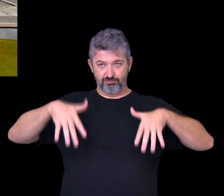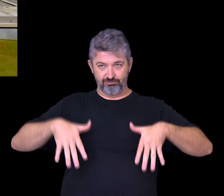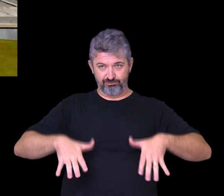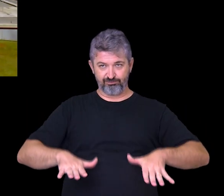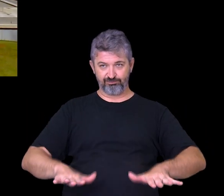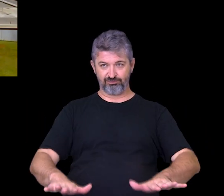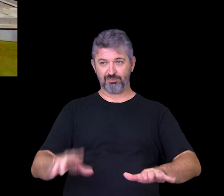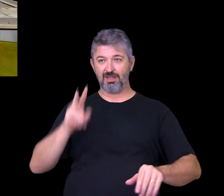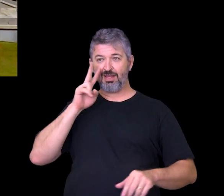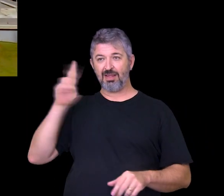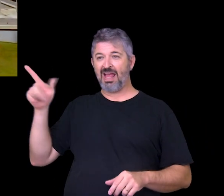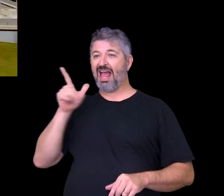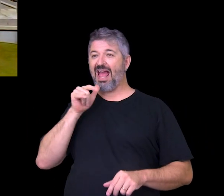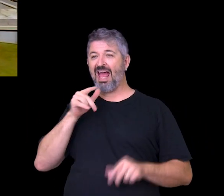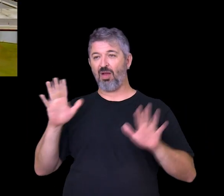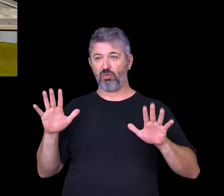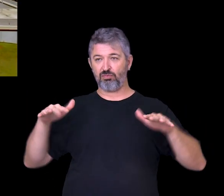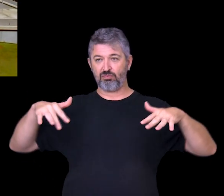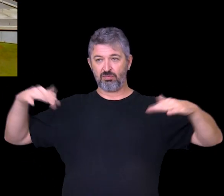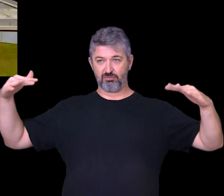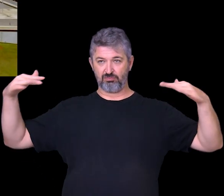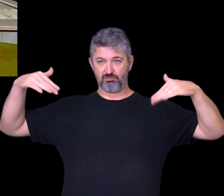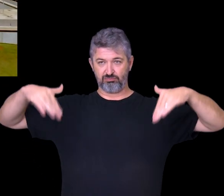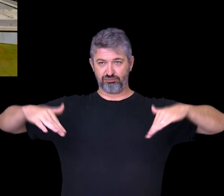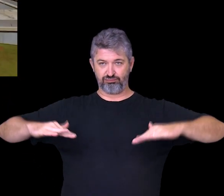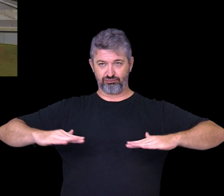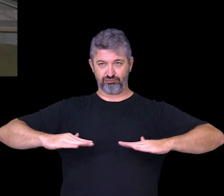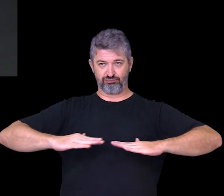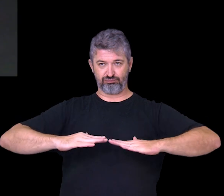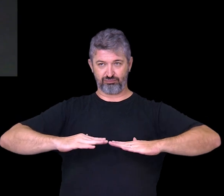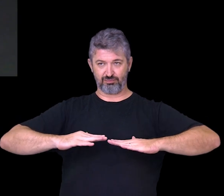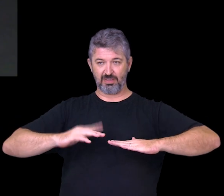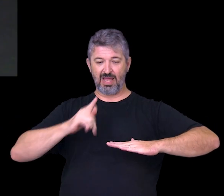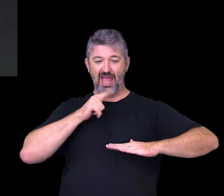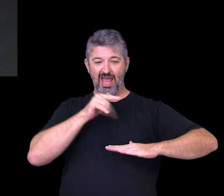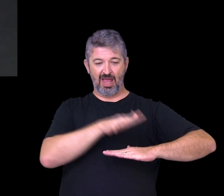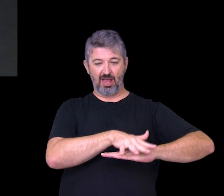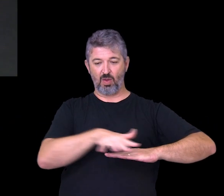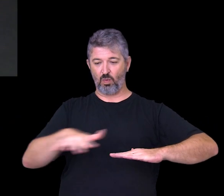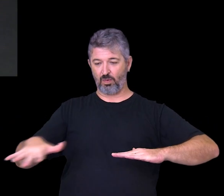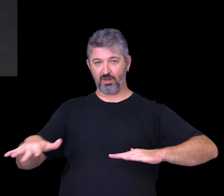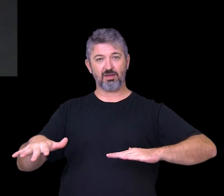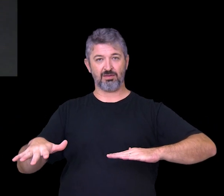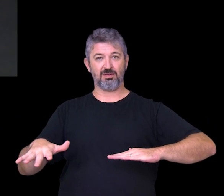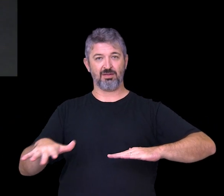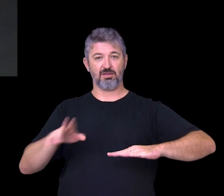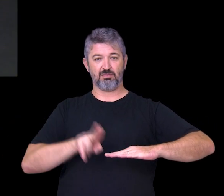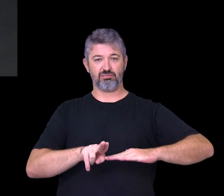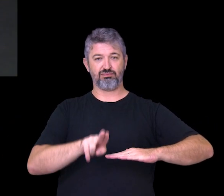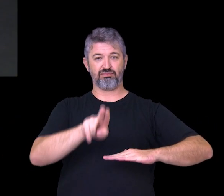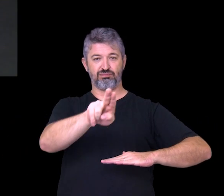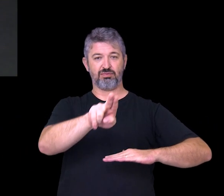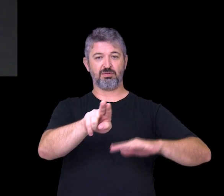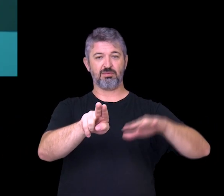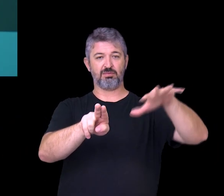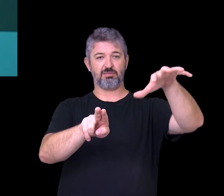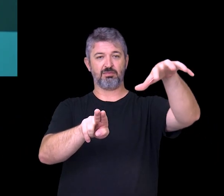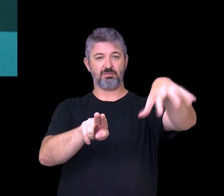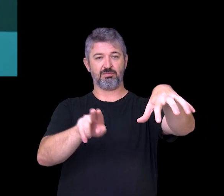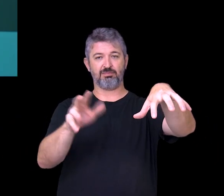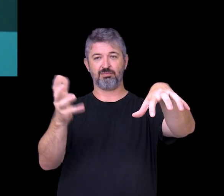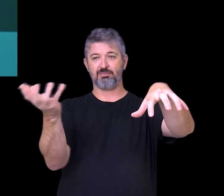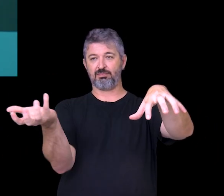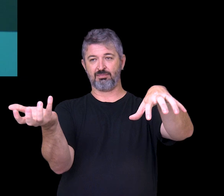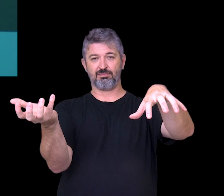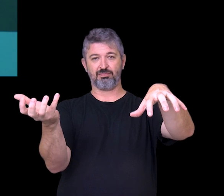você não vê, você só vê aquela lâmina e aquelas duas cúpulas, como se estivessem flutuando ali em cima, e os